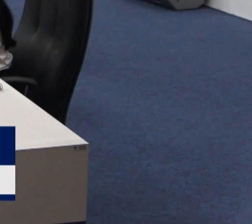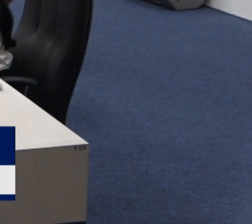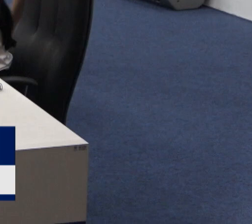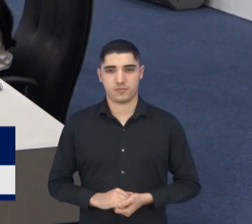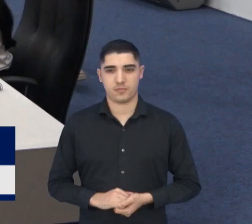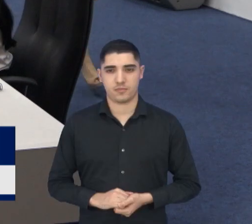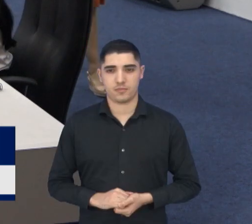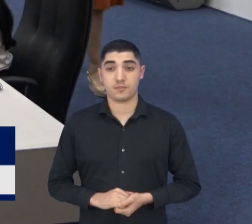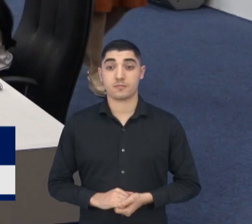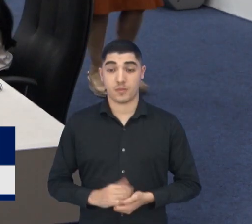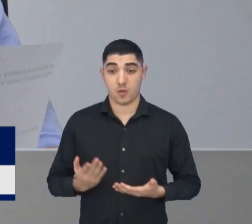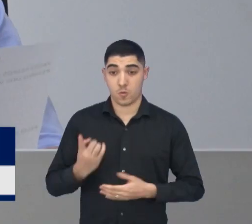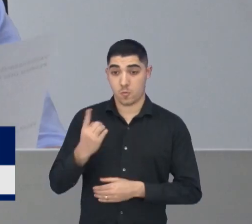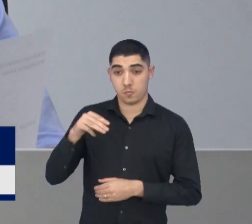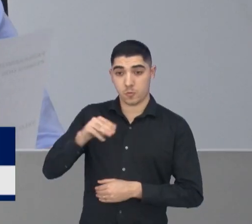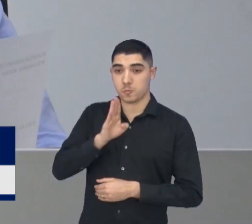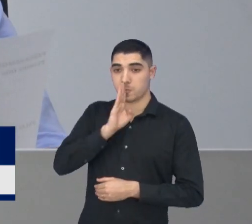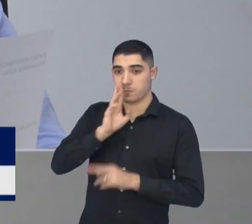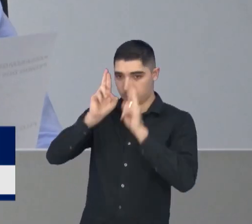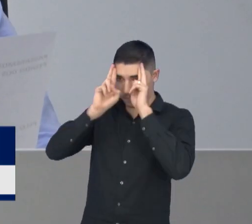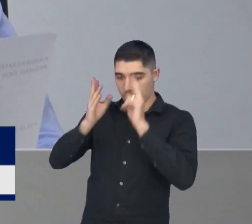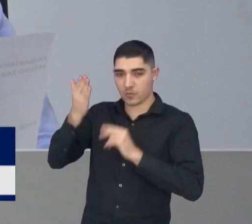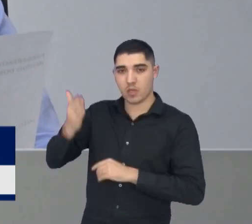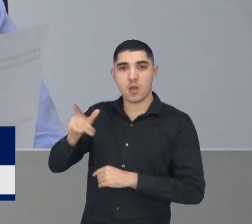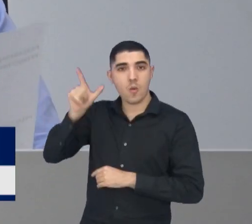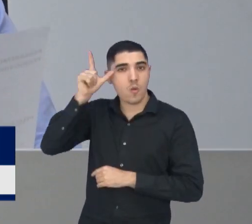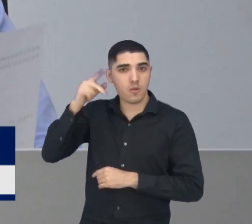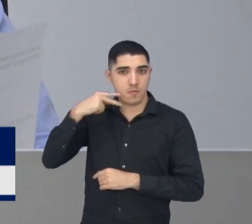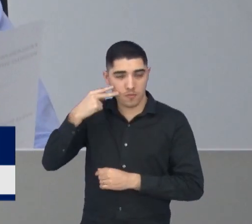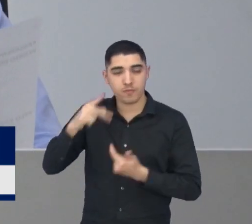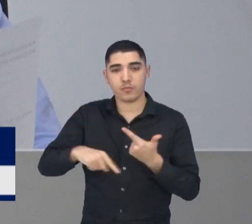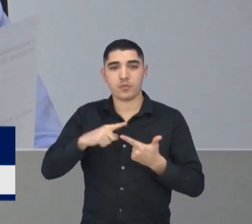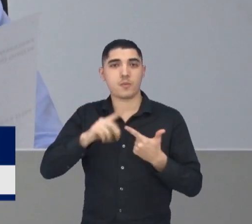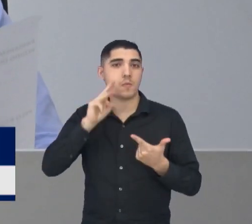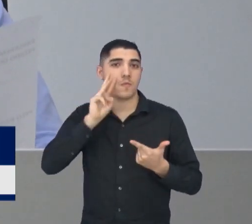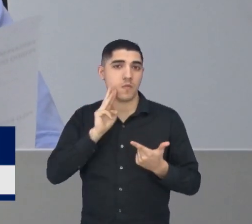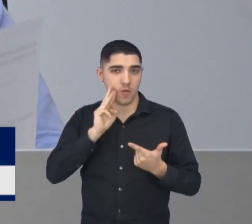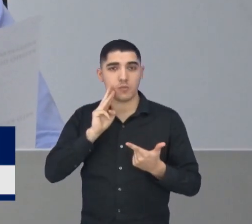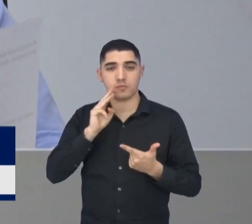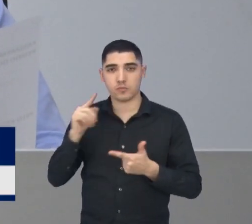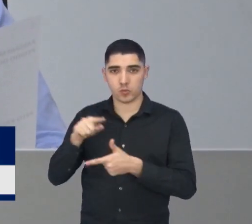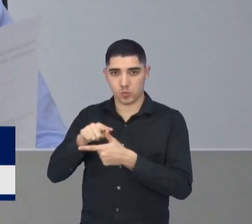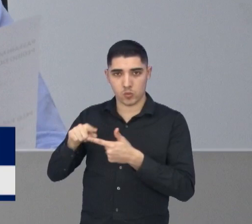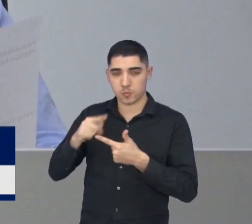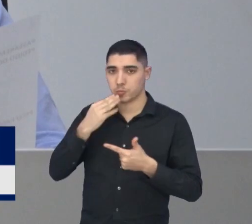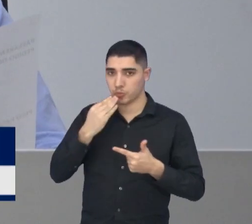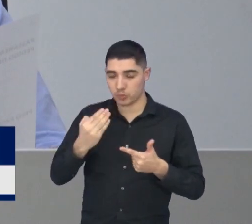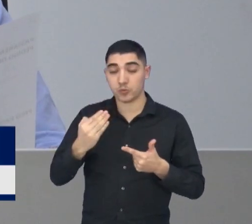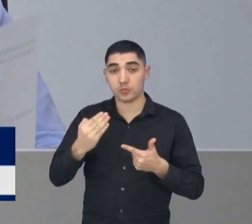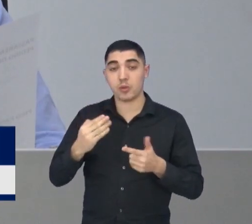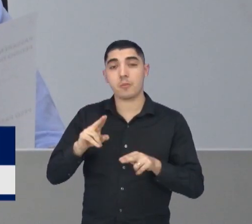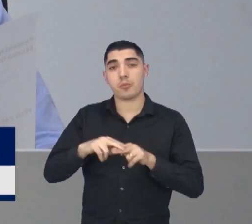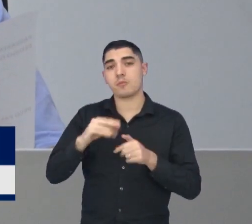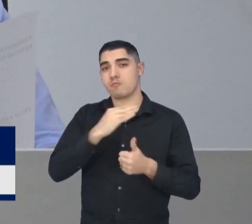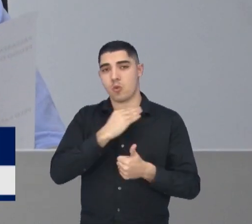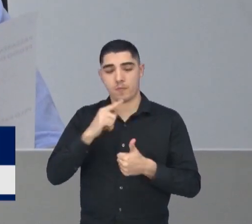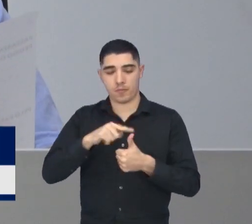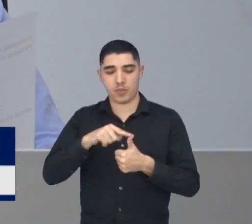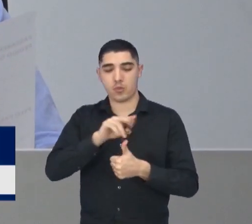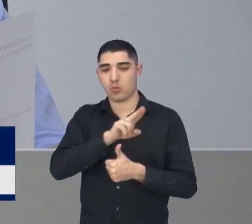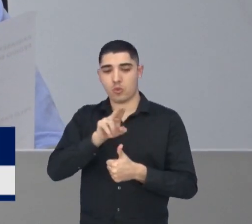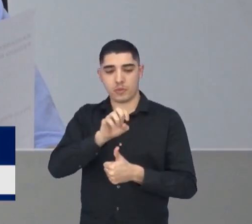Passaremos então agora um minuto de silêncio a pedido do vereador Lino Bispo e do vereador Walter Hayashi. Pelo passamento do senhor